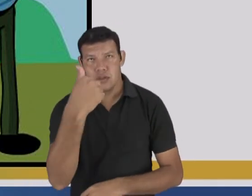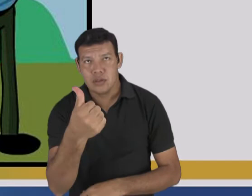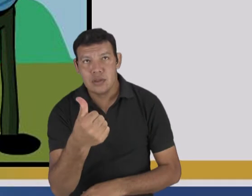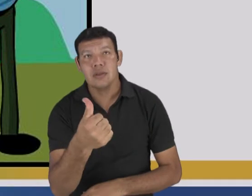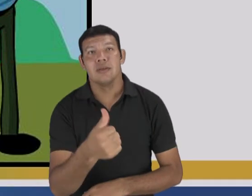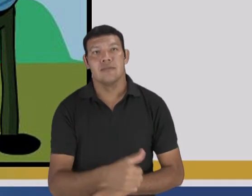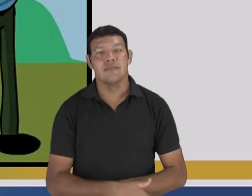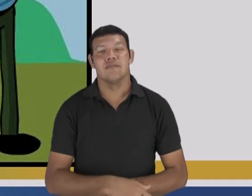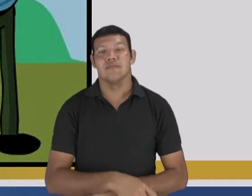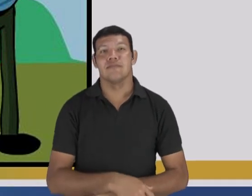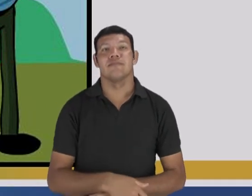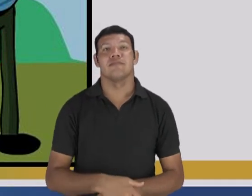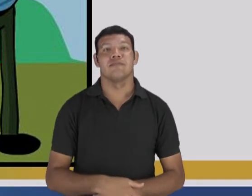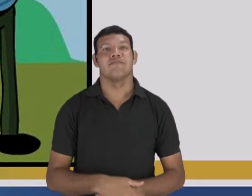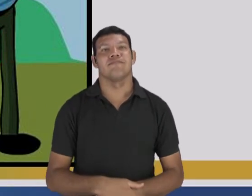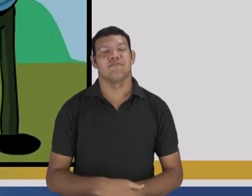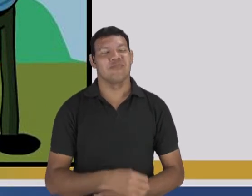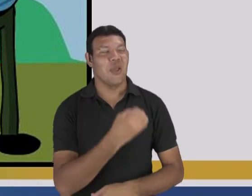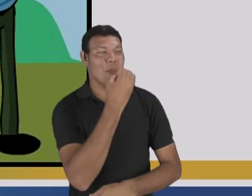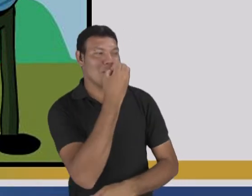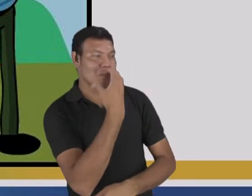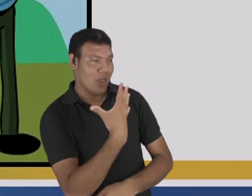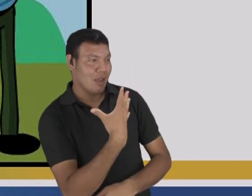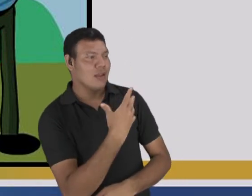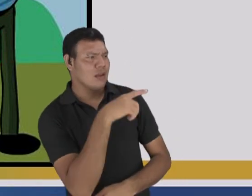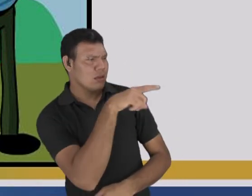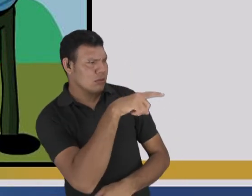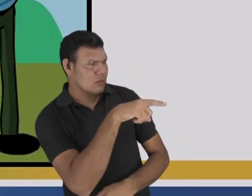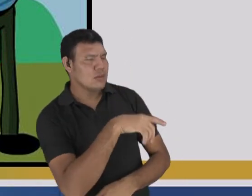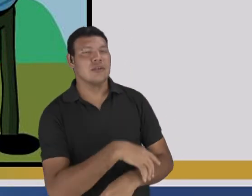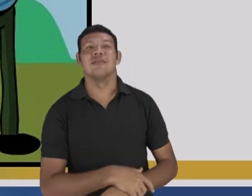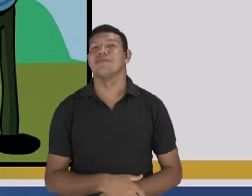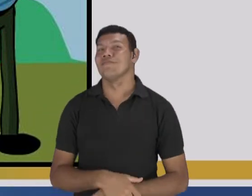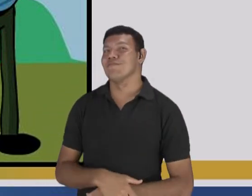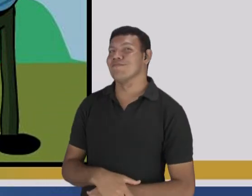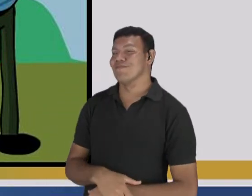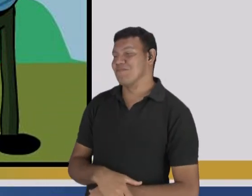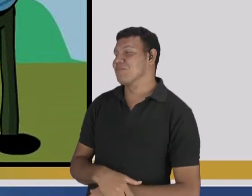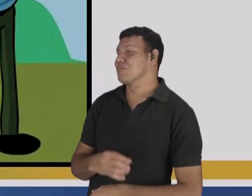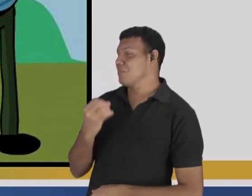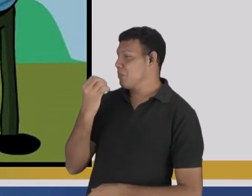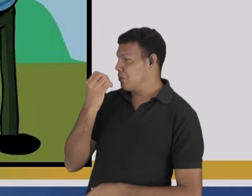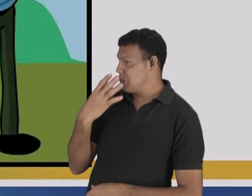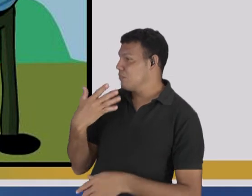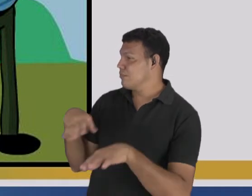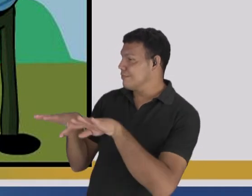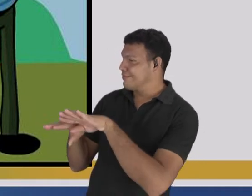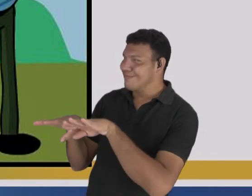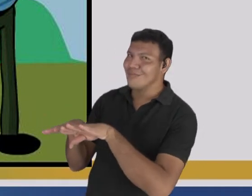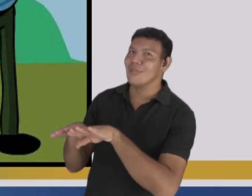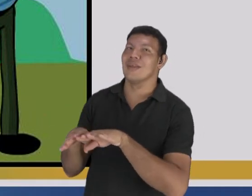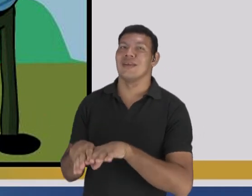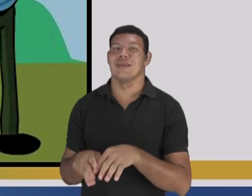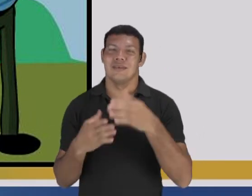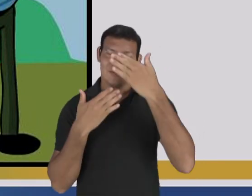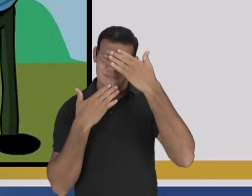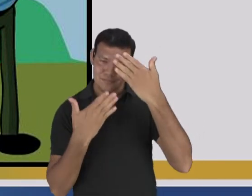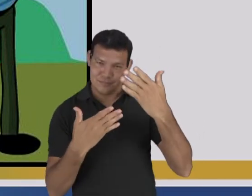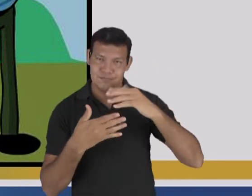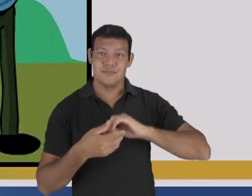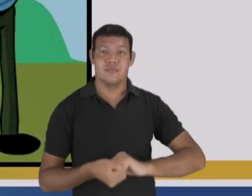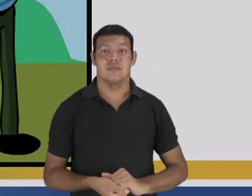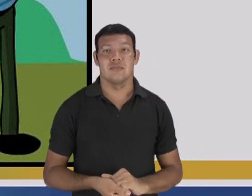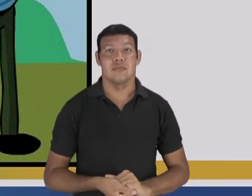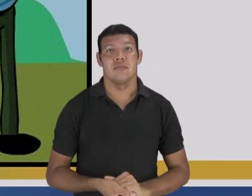también. Gracias. Ou seja, né, aí temos uma charla básica, né, uma conversa básica,